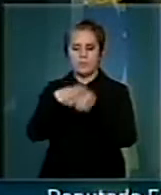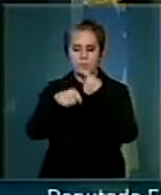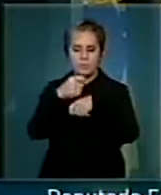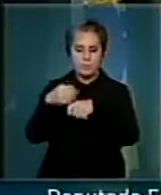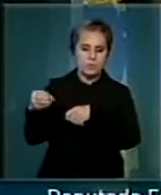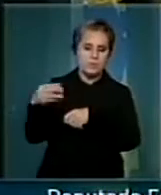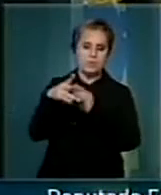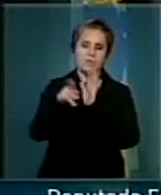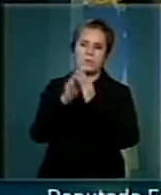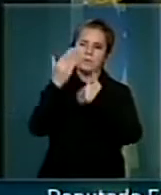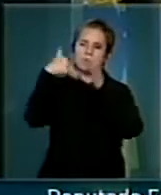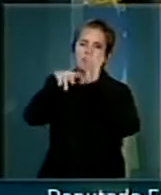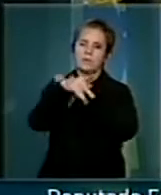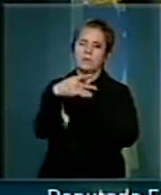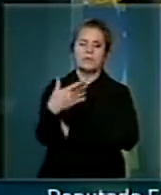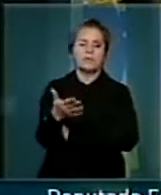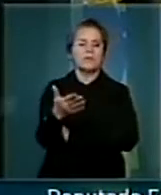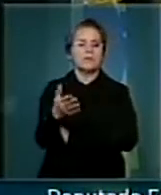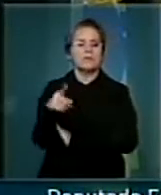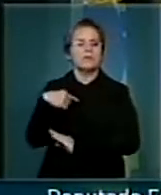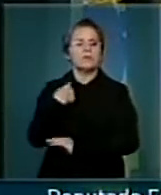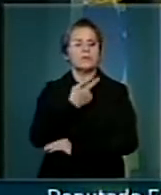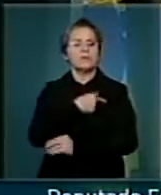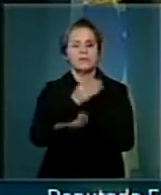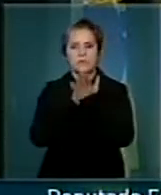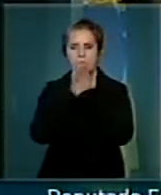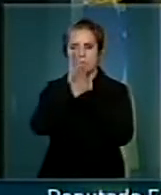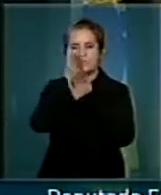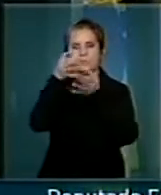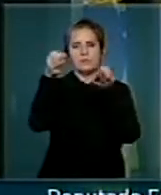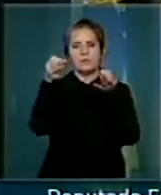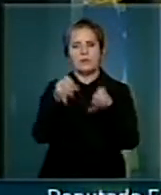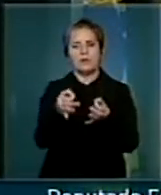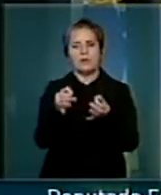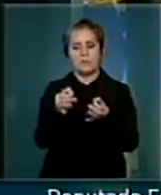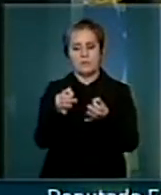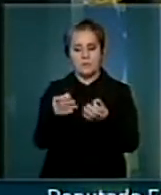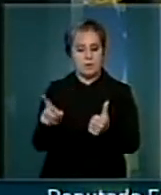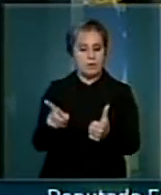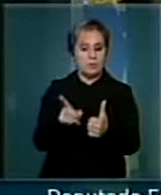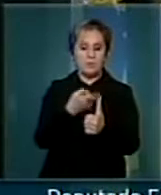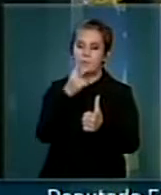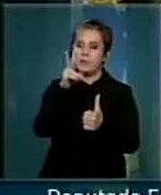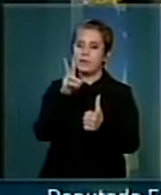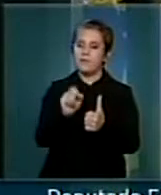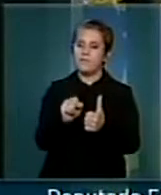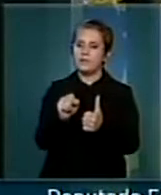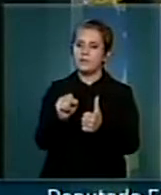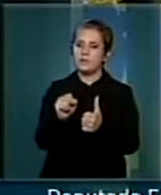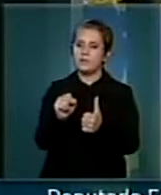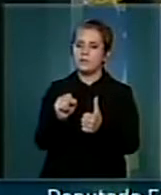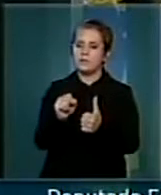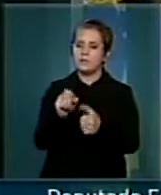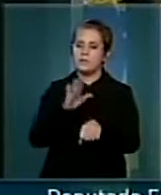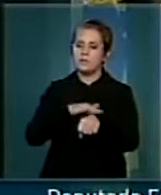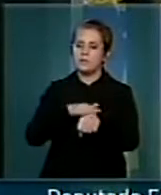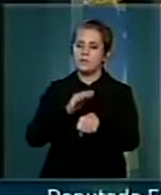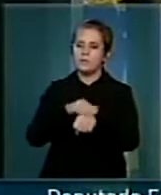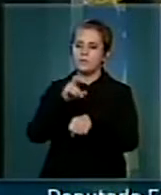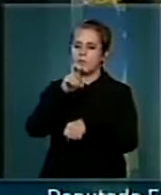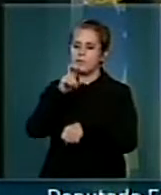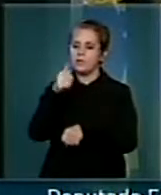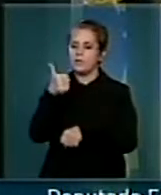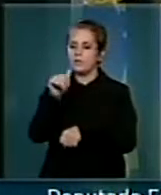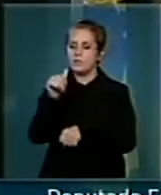e desenvolvimento, estaremos no rumo certo. Pela primeira vez em 511 anos, uma